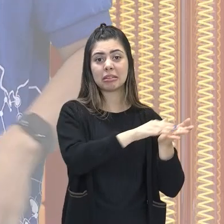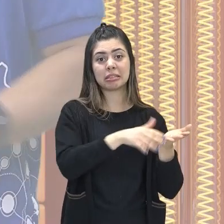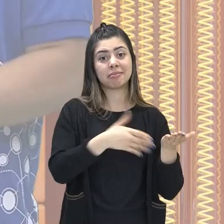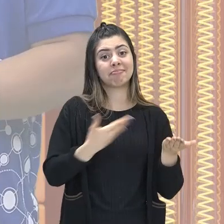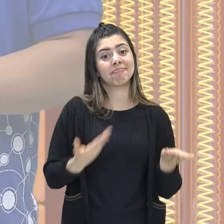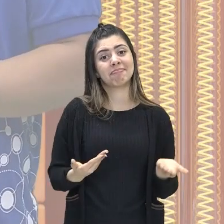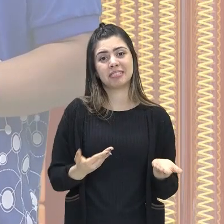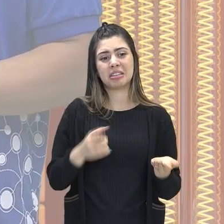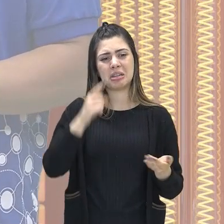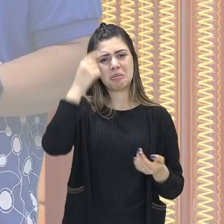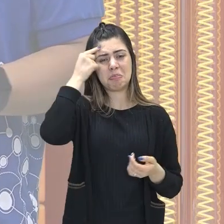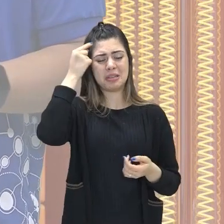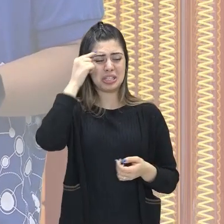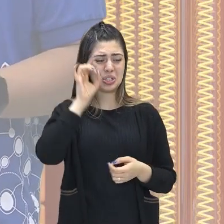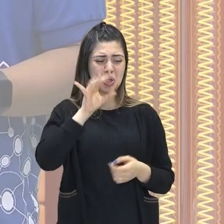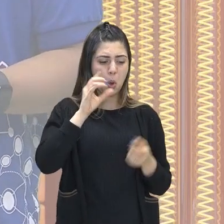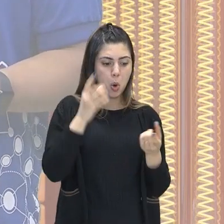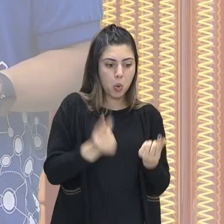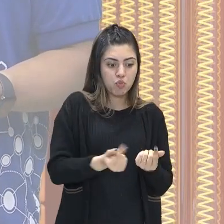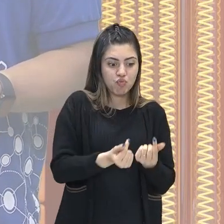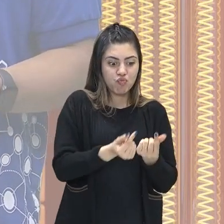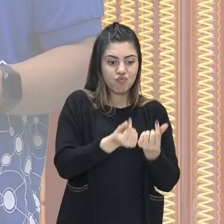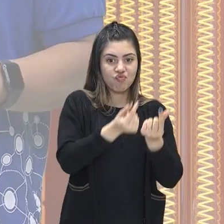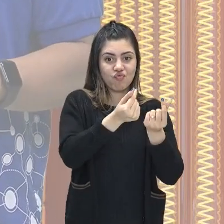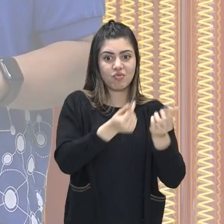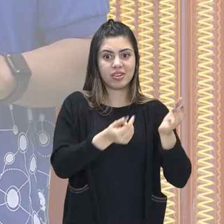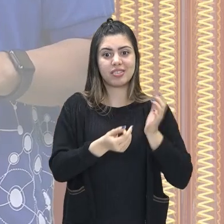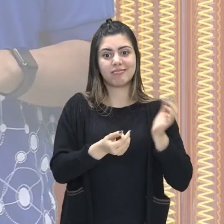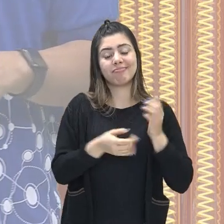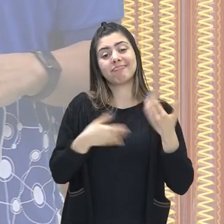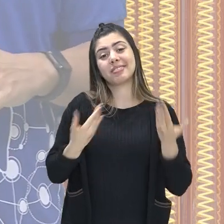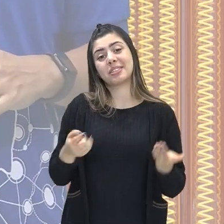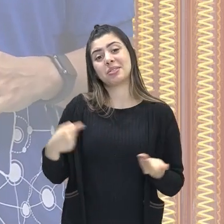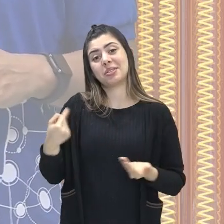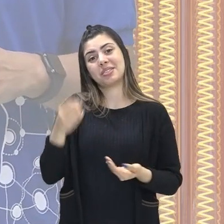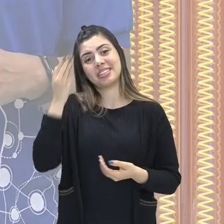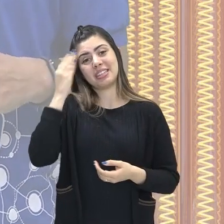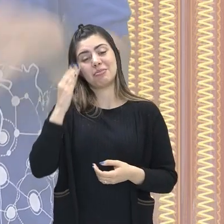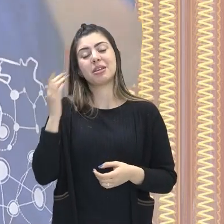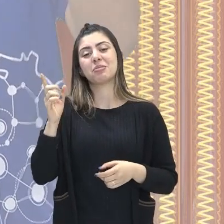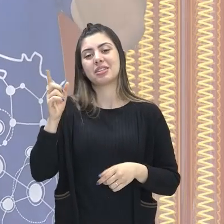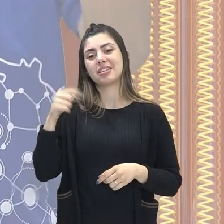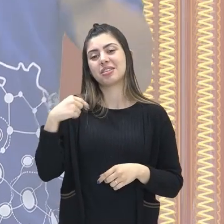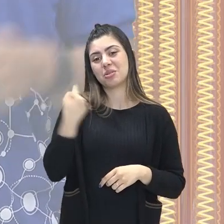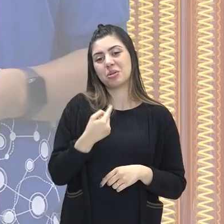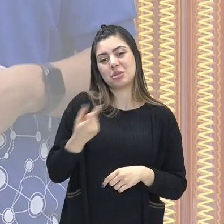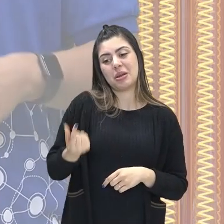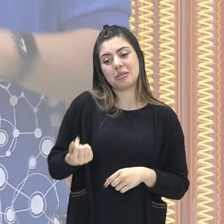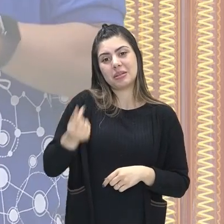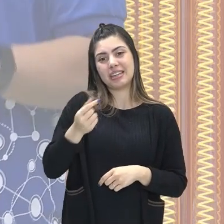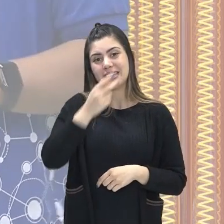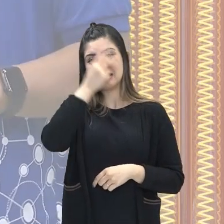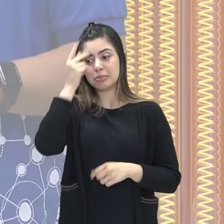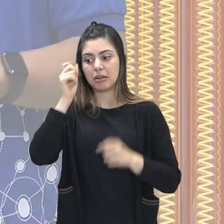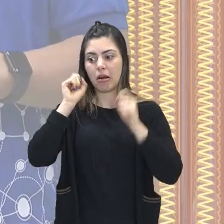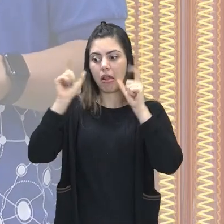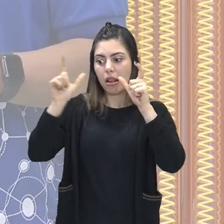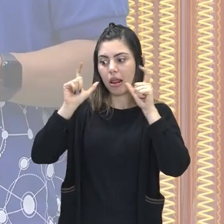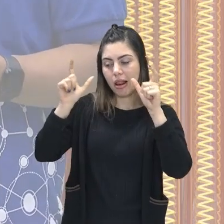aí, o importante é eu ganhar meu dinheiro, né? A gente vive num mundo aí onde o dinheiro é um negócio assim que as pessoas ficam meio assim,